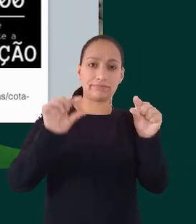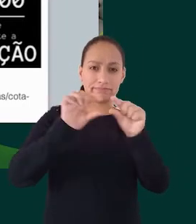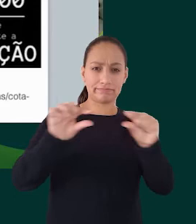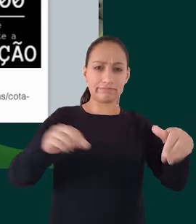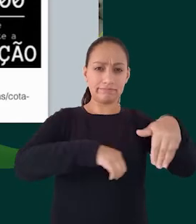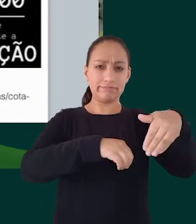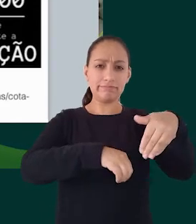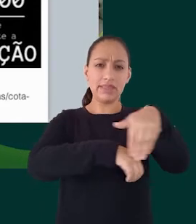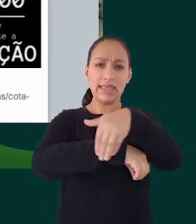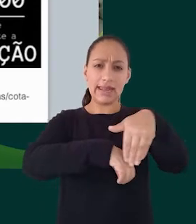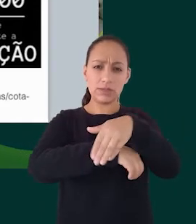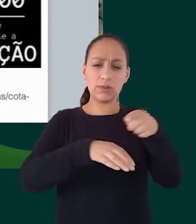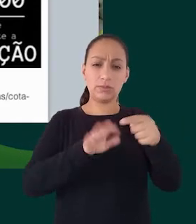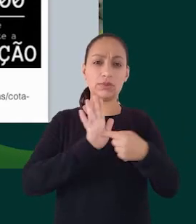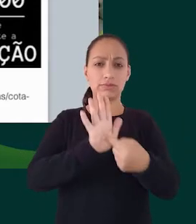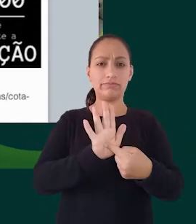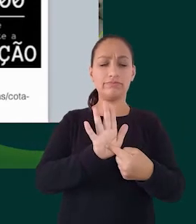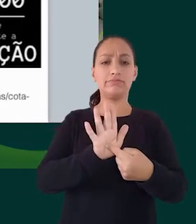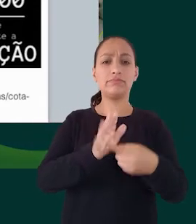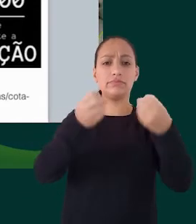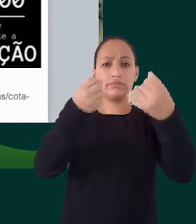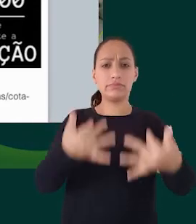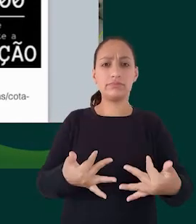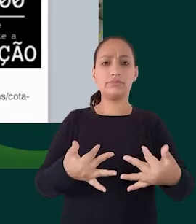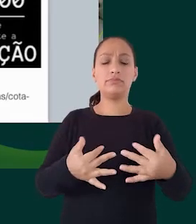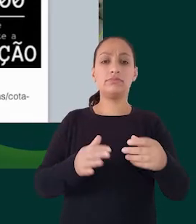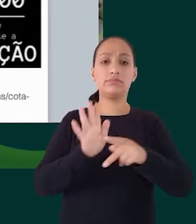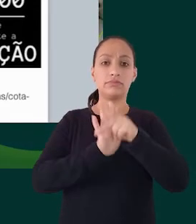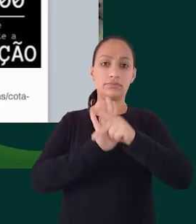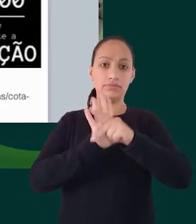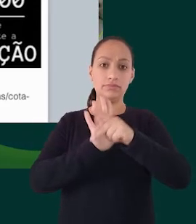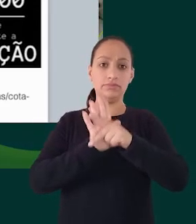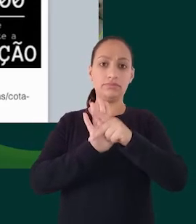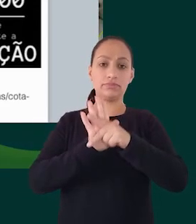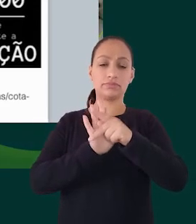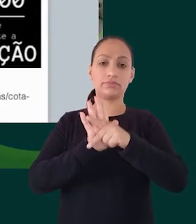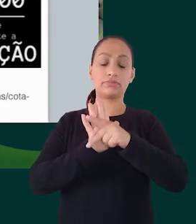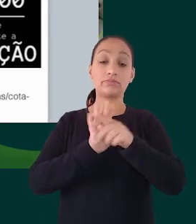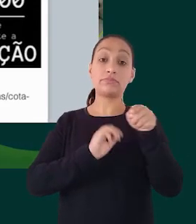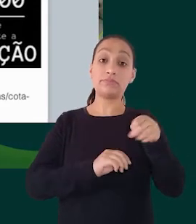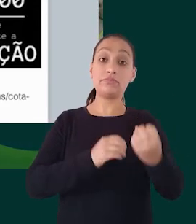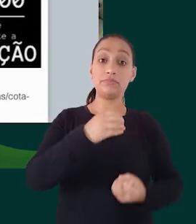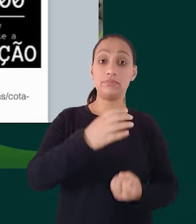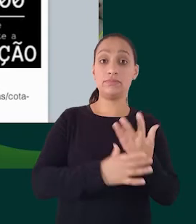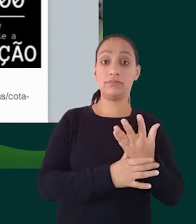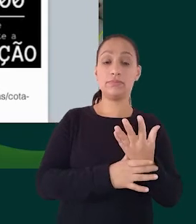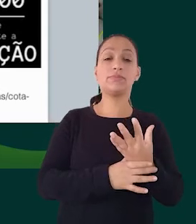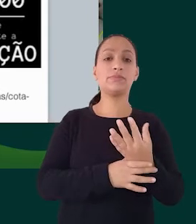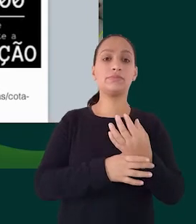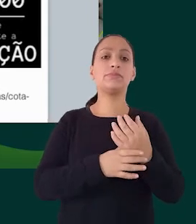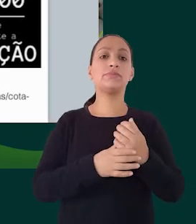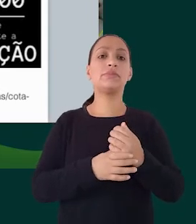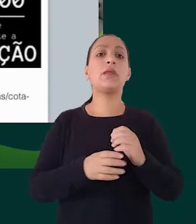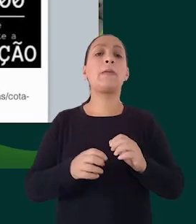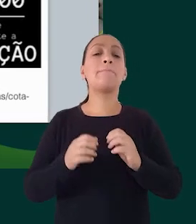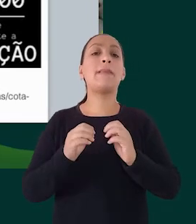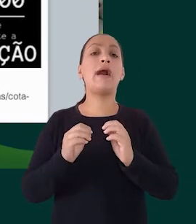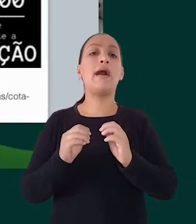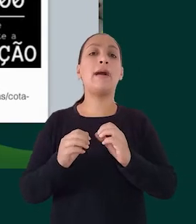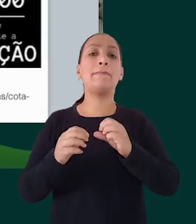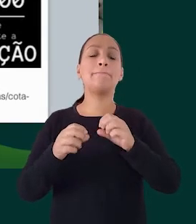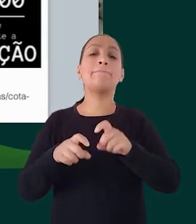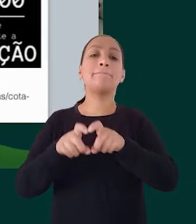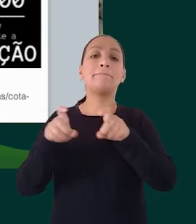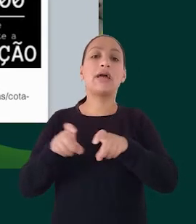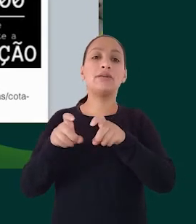uma descrição do projeto, é um projeto bem interessante. Ele criou, então, uma máquina chamada Rose, que